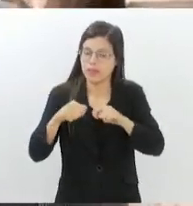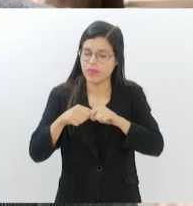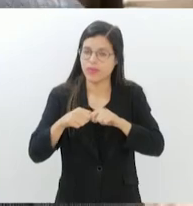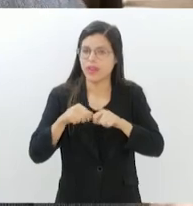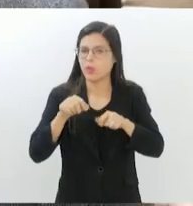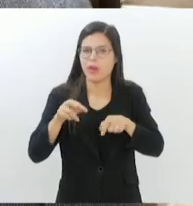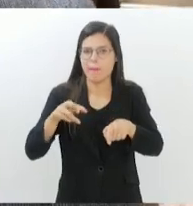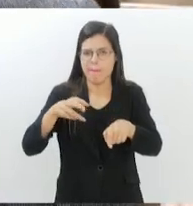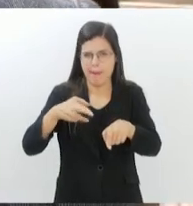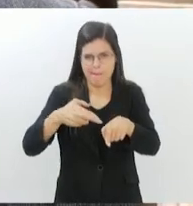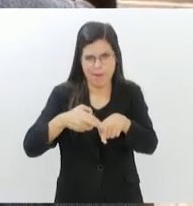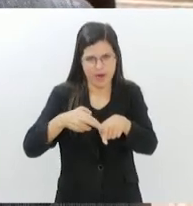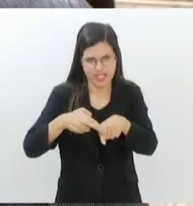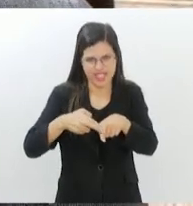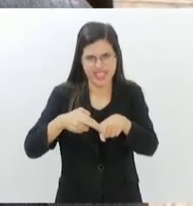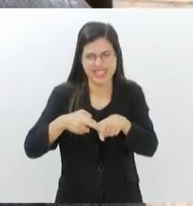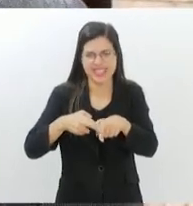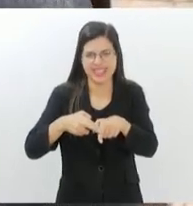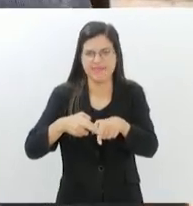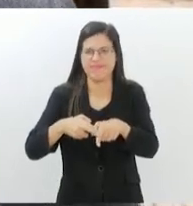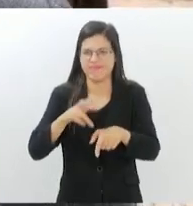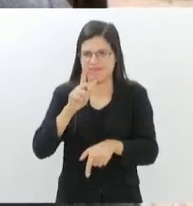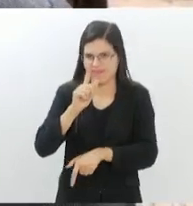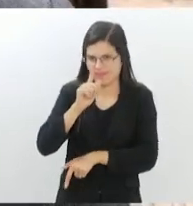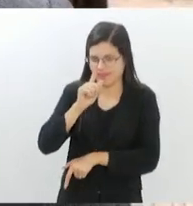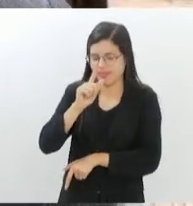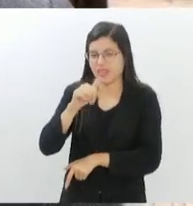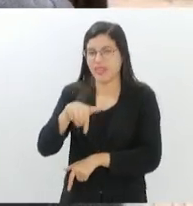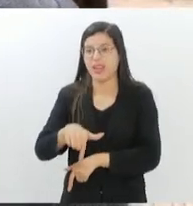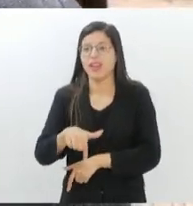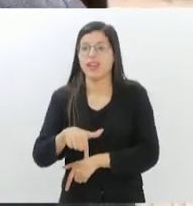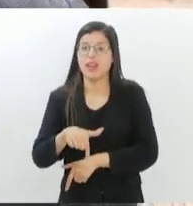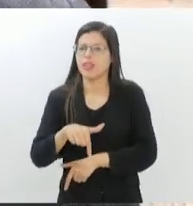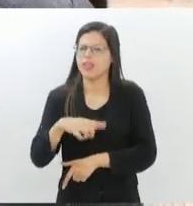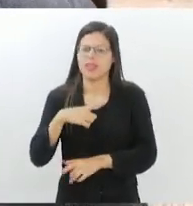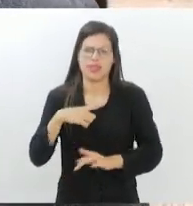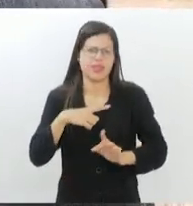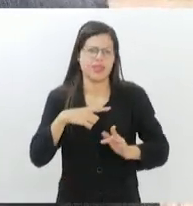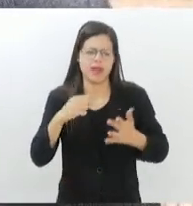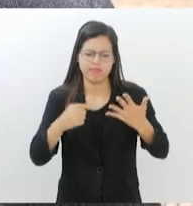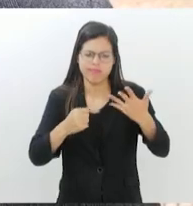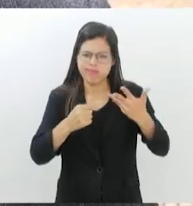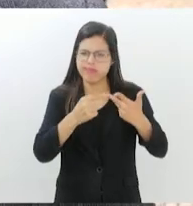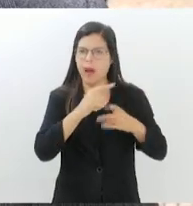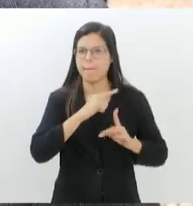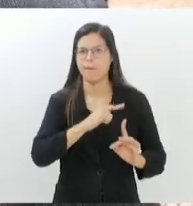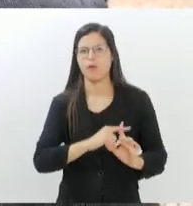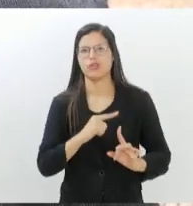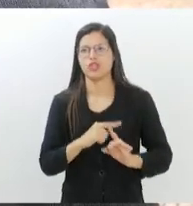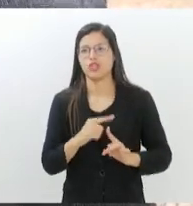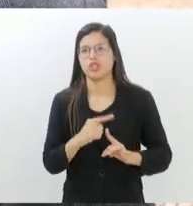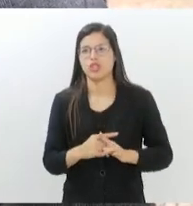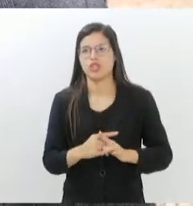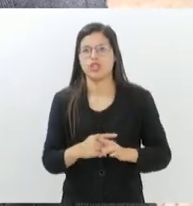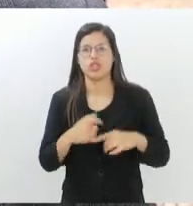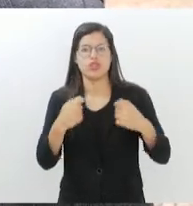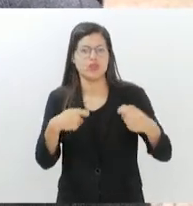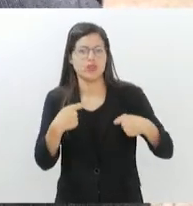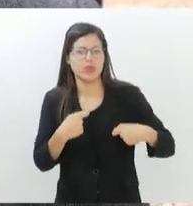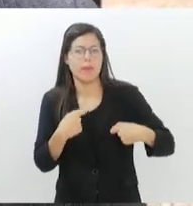operar. E é uma quantidade de vantagens absurdas. Menos transfusão,